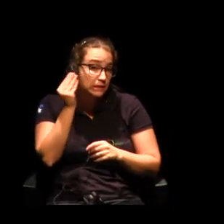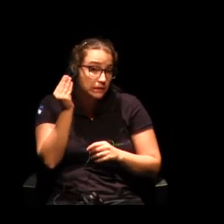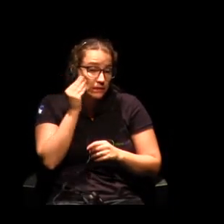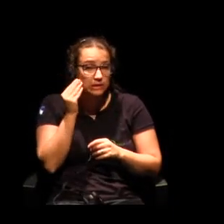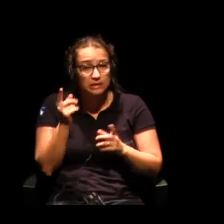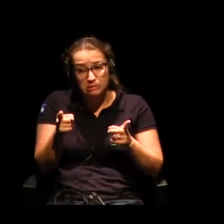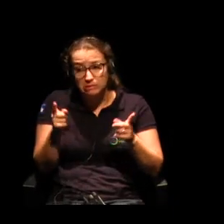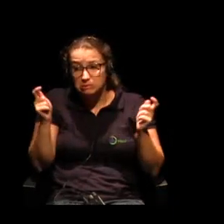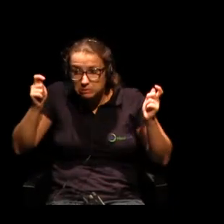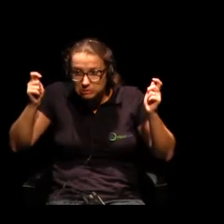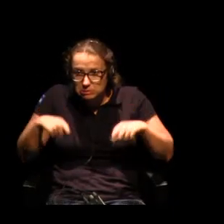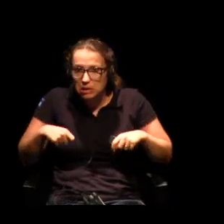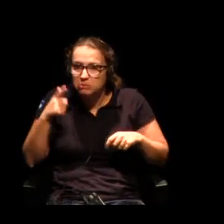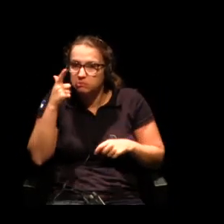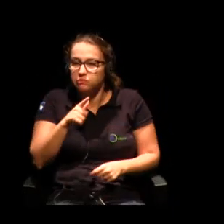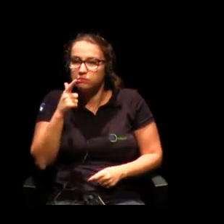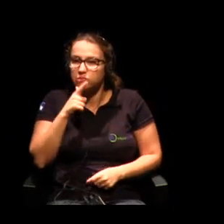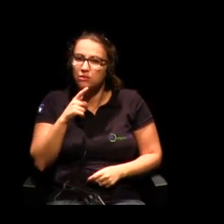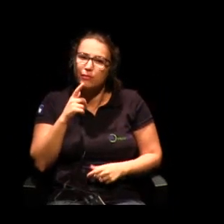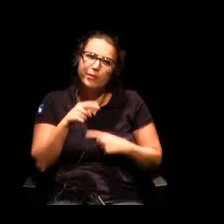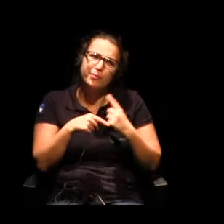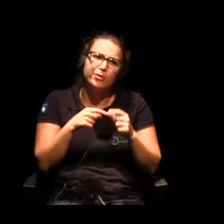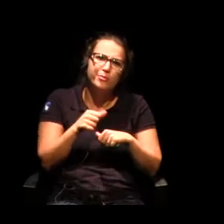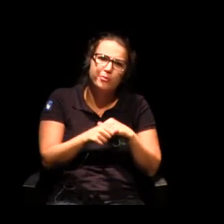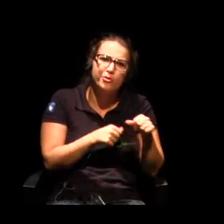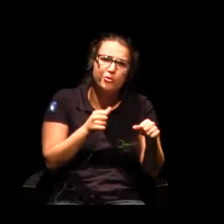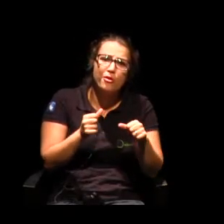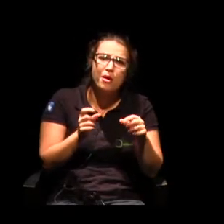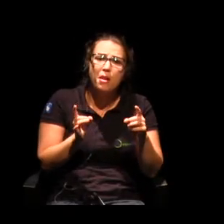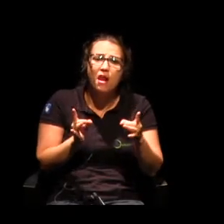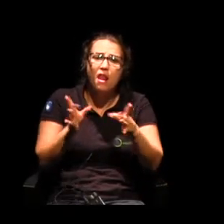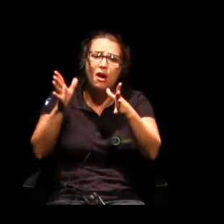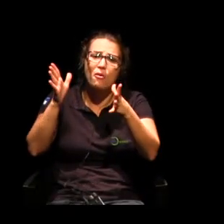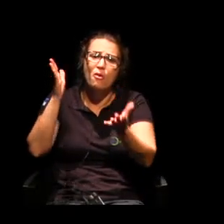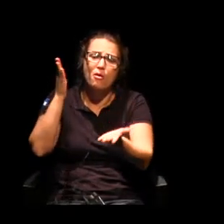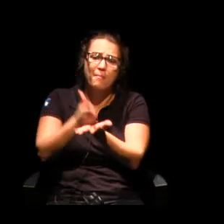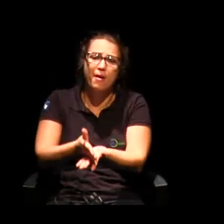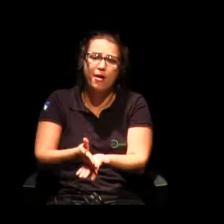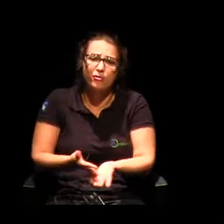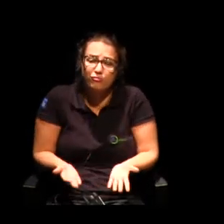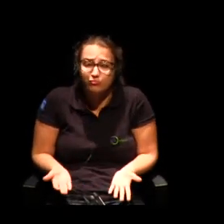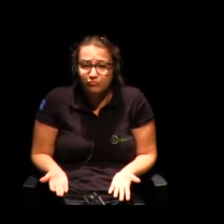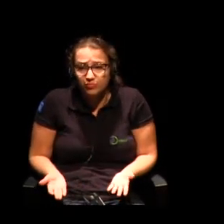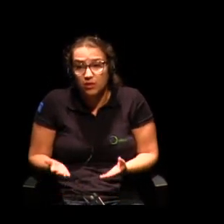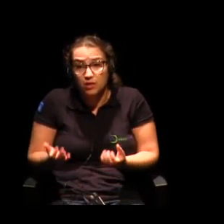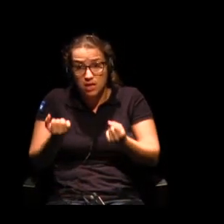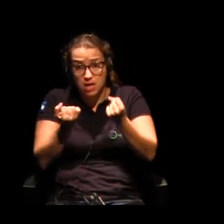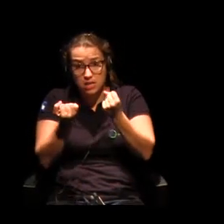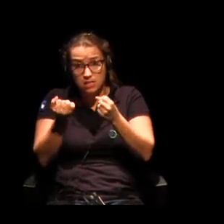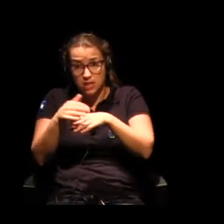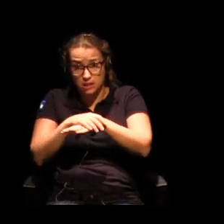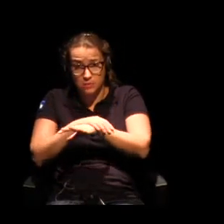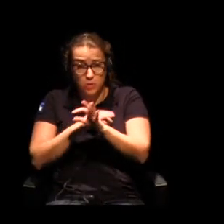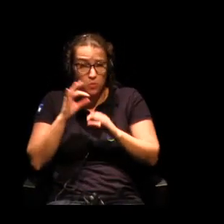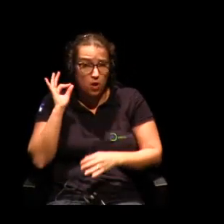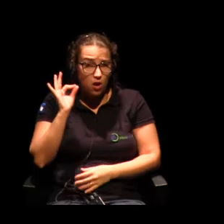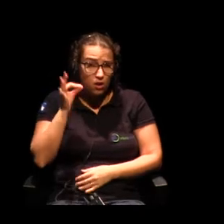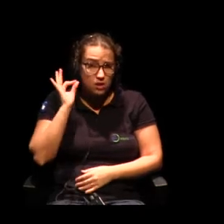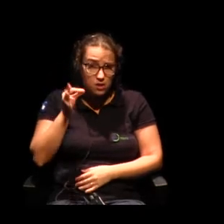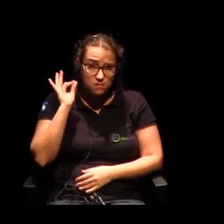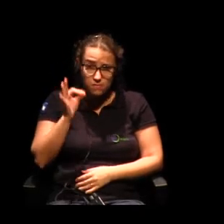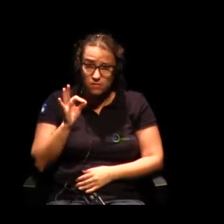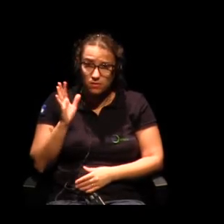uma experiência, e depois ele mudou de cargo e largou o projeto.